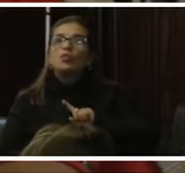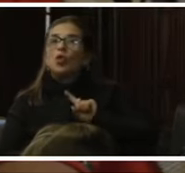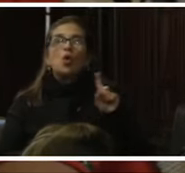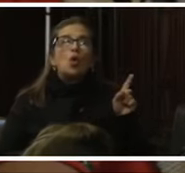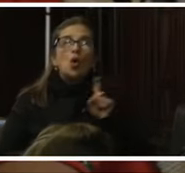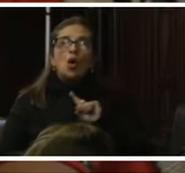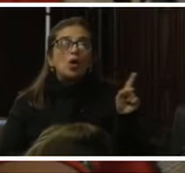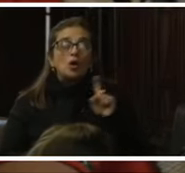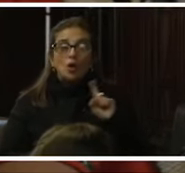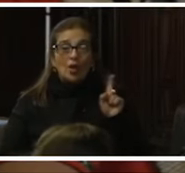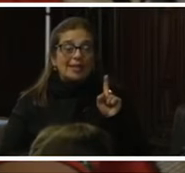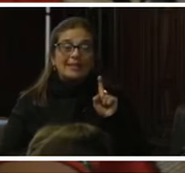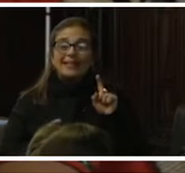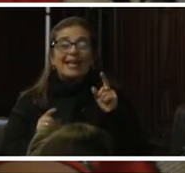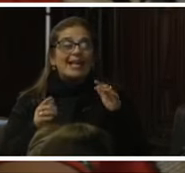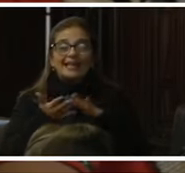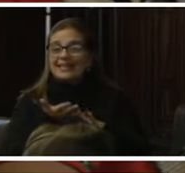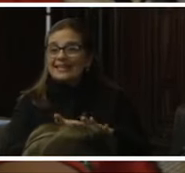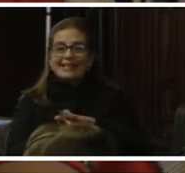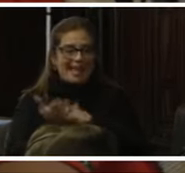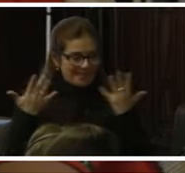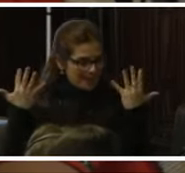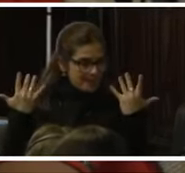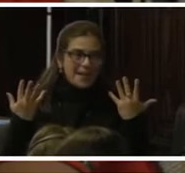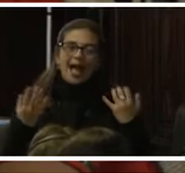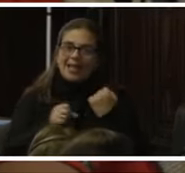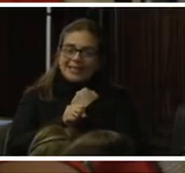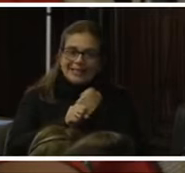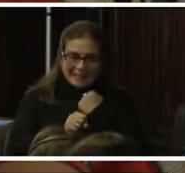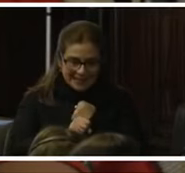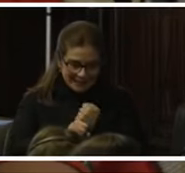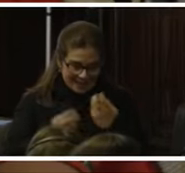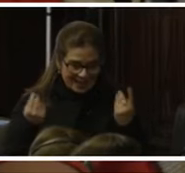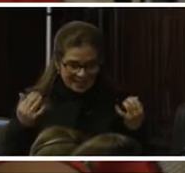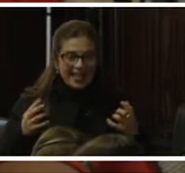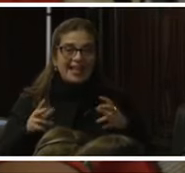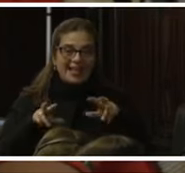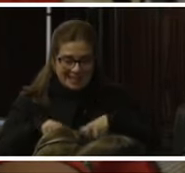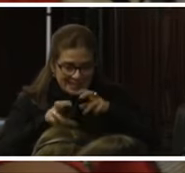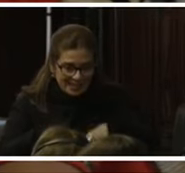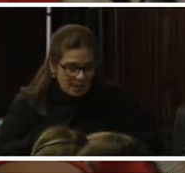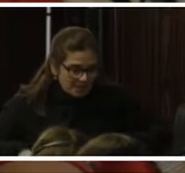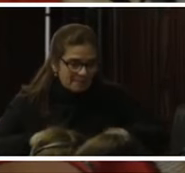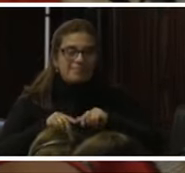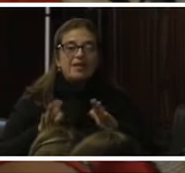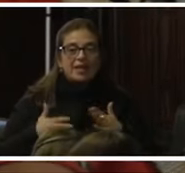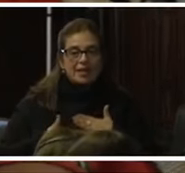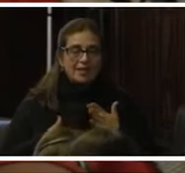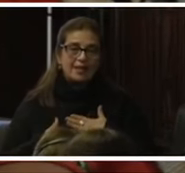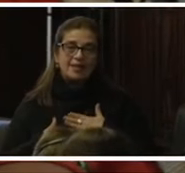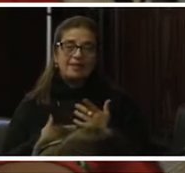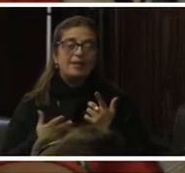deixar na mão do marrom ruralista a nossa terra porque nós fomos e